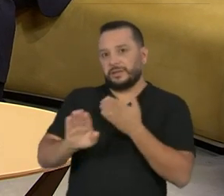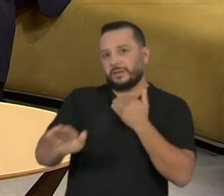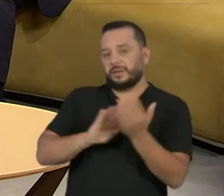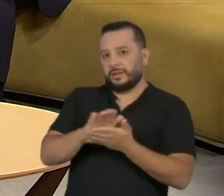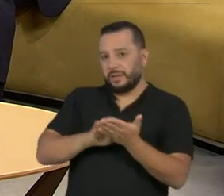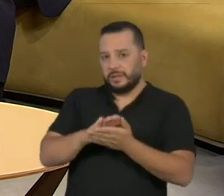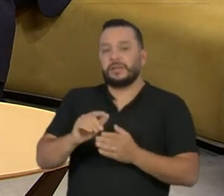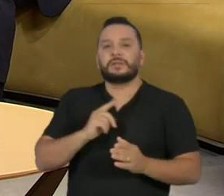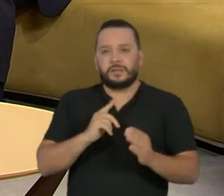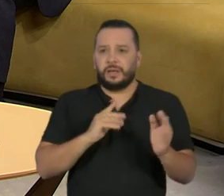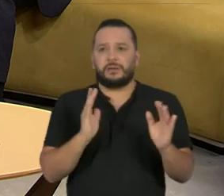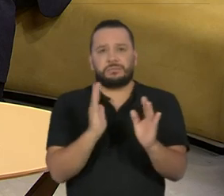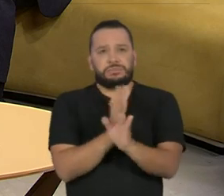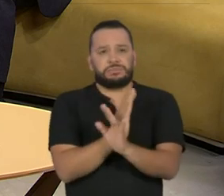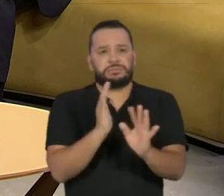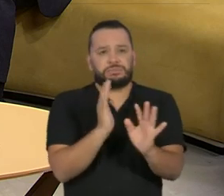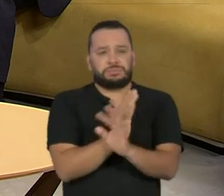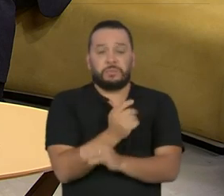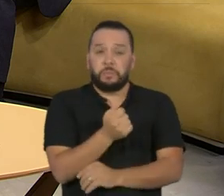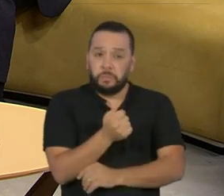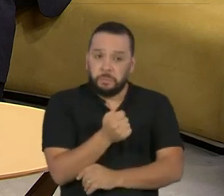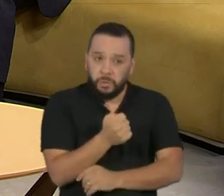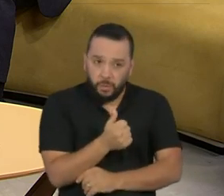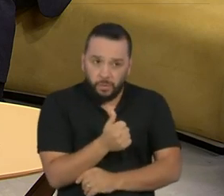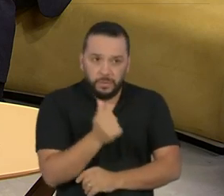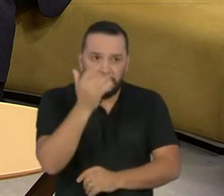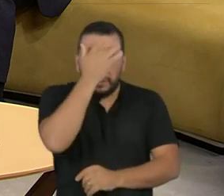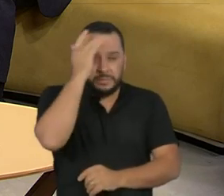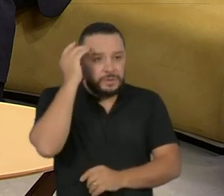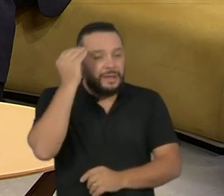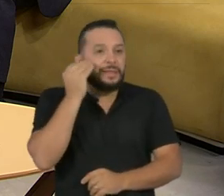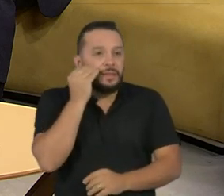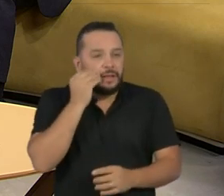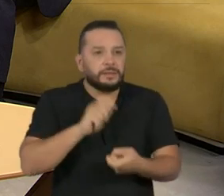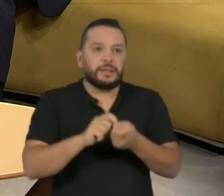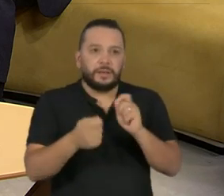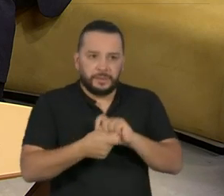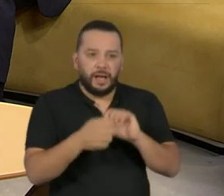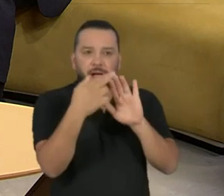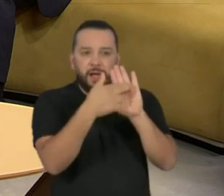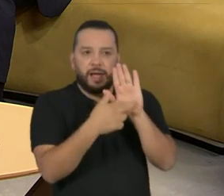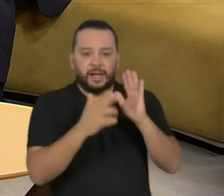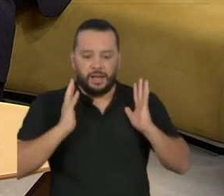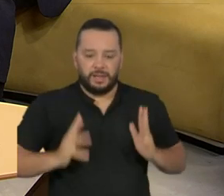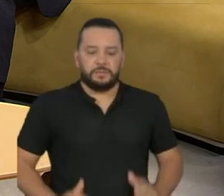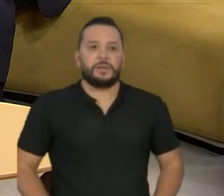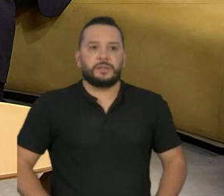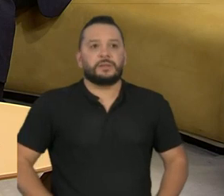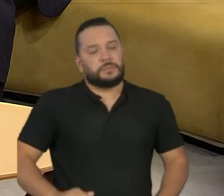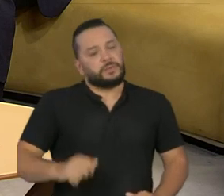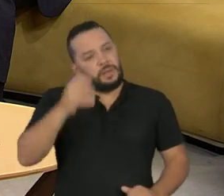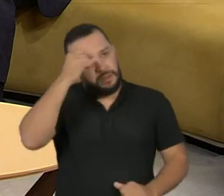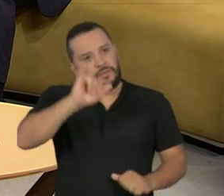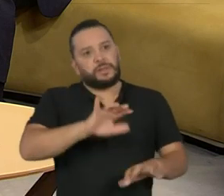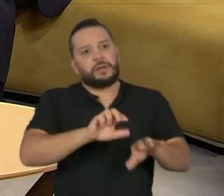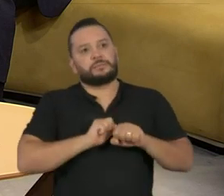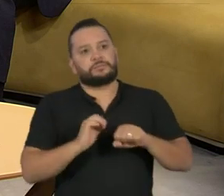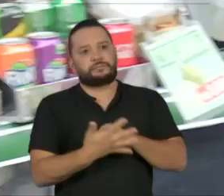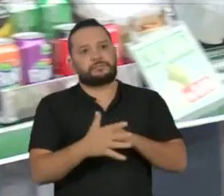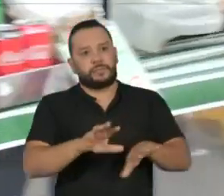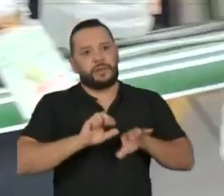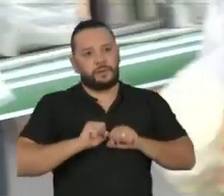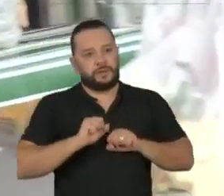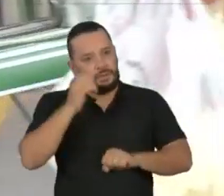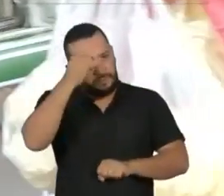está menor e os feirantes e os consumidores tentam se adaptar às normas sanitárias para evitar a contaminação pelo coronavírus.